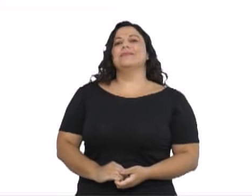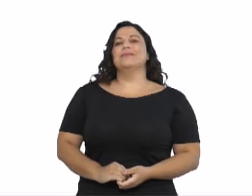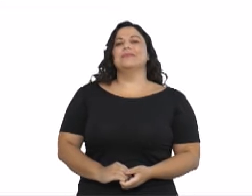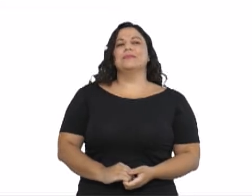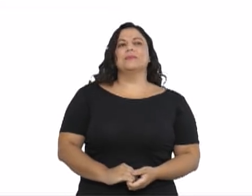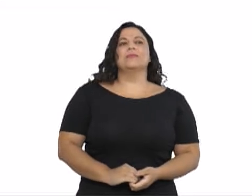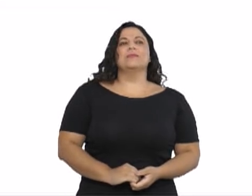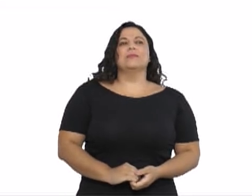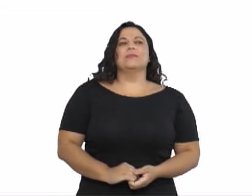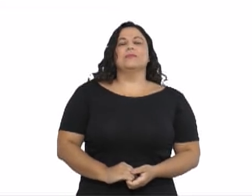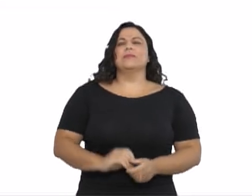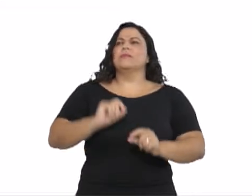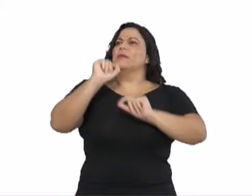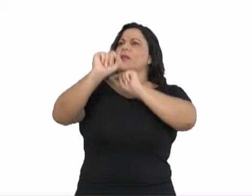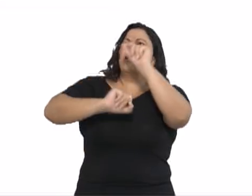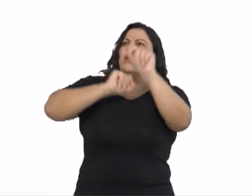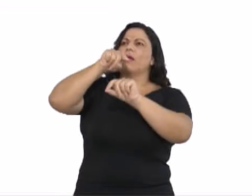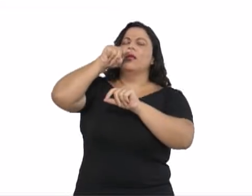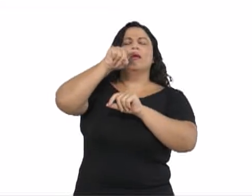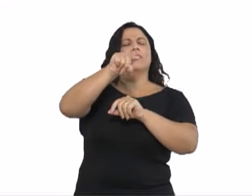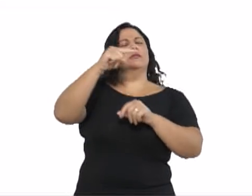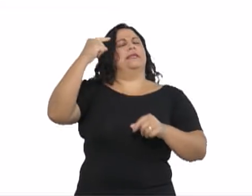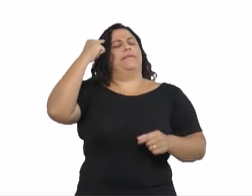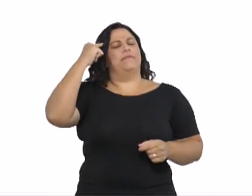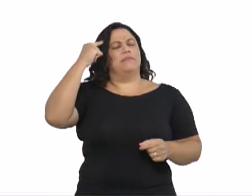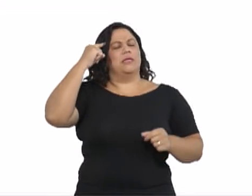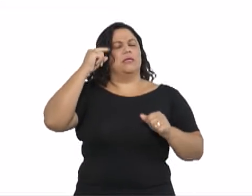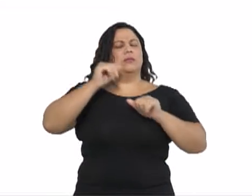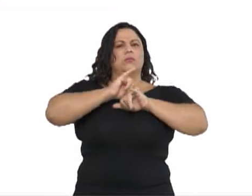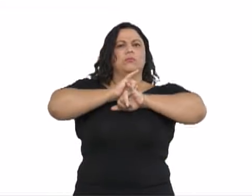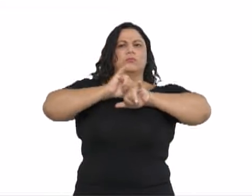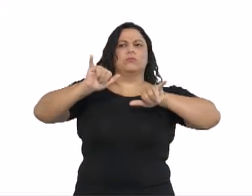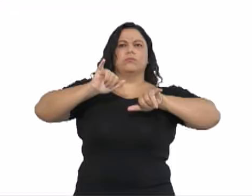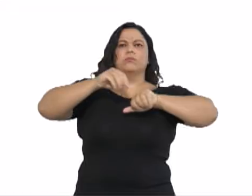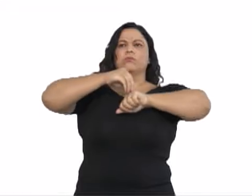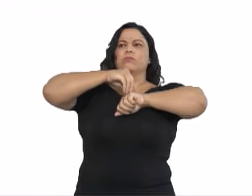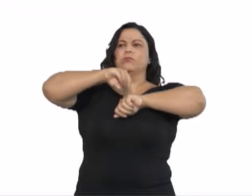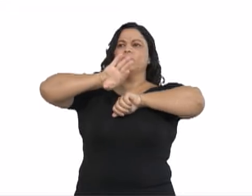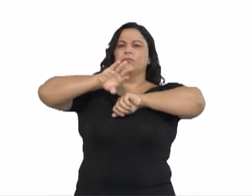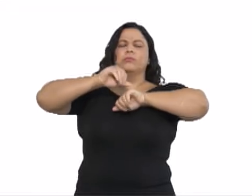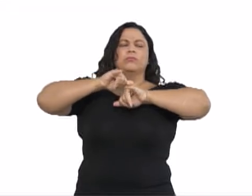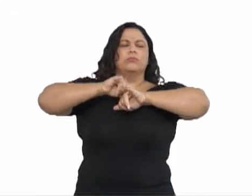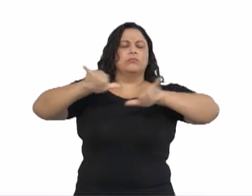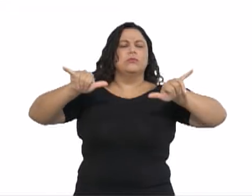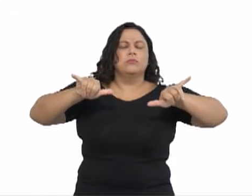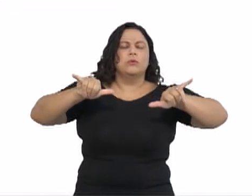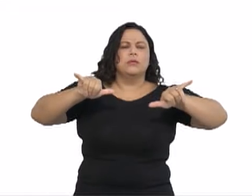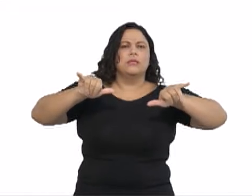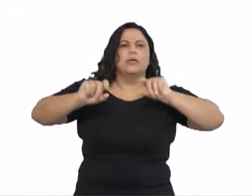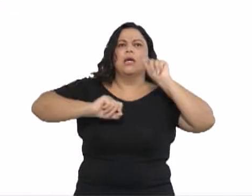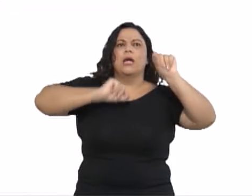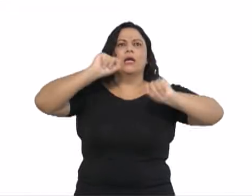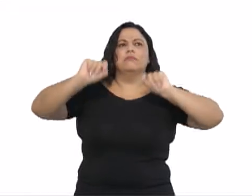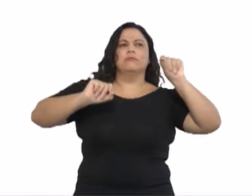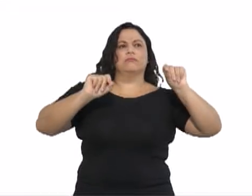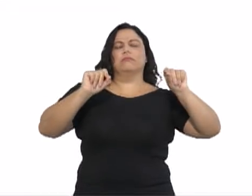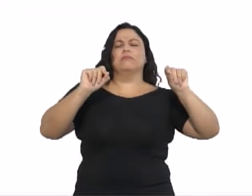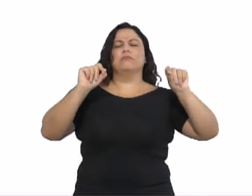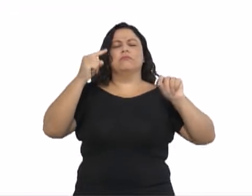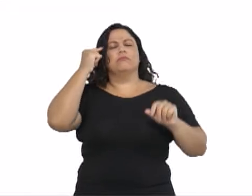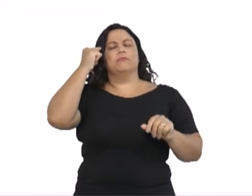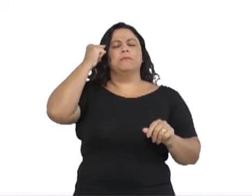O que você pensa sobre esse tipo de publicação? Para você, é importante haver